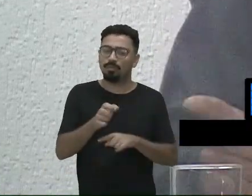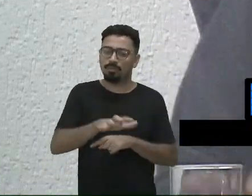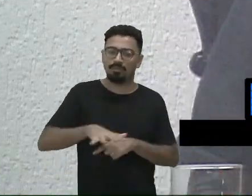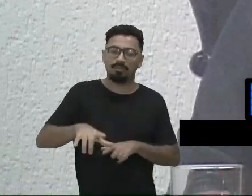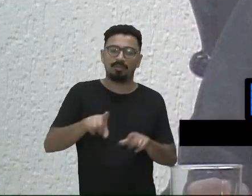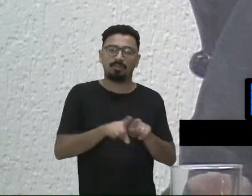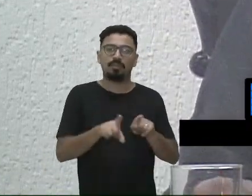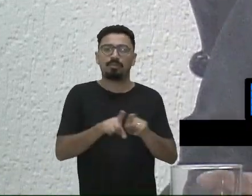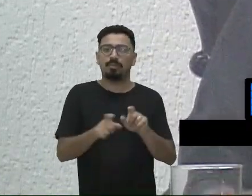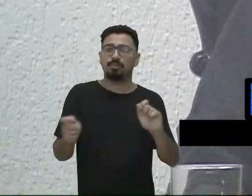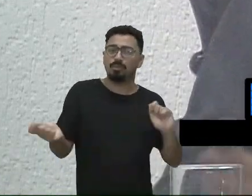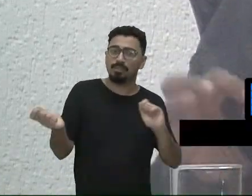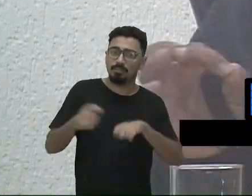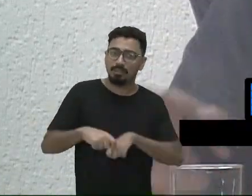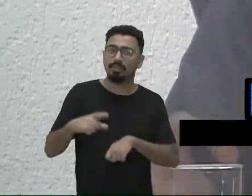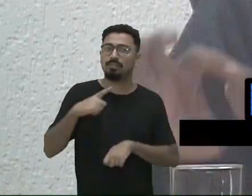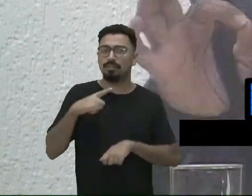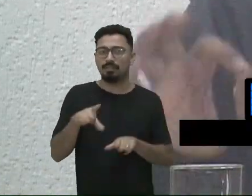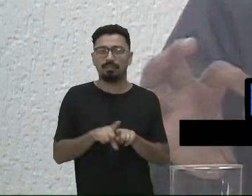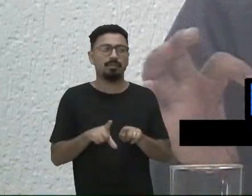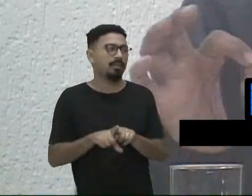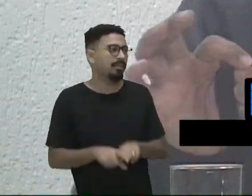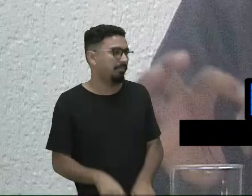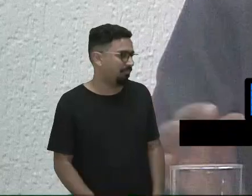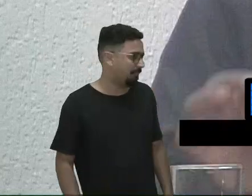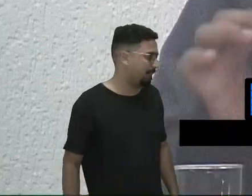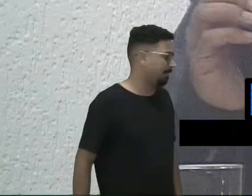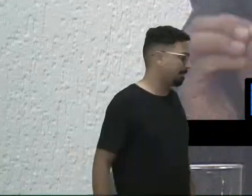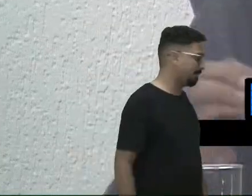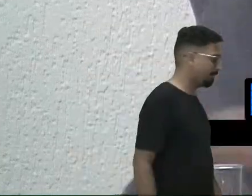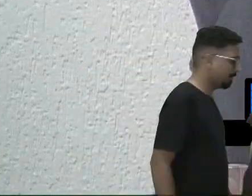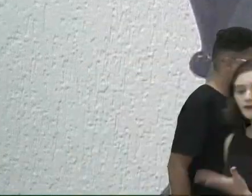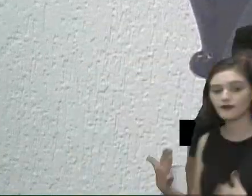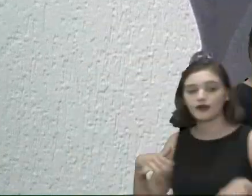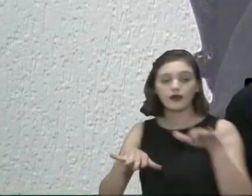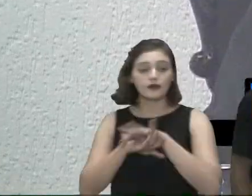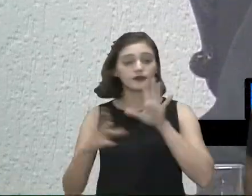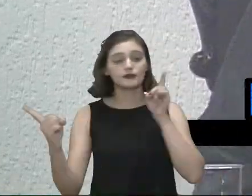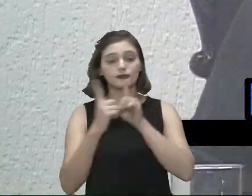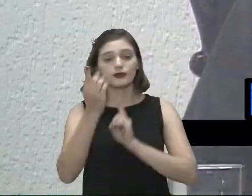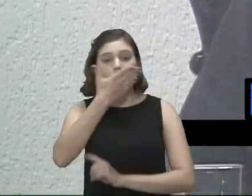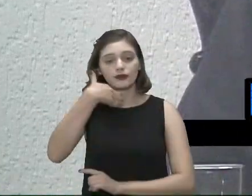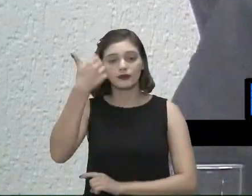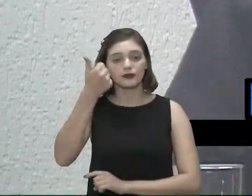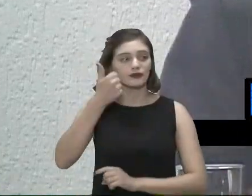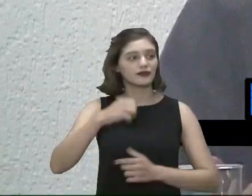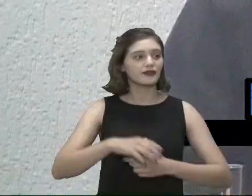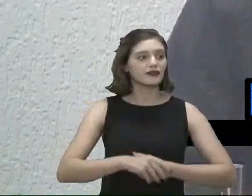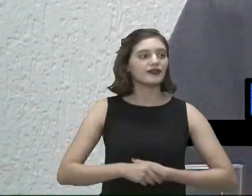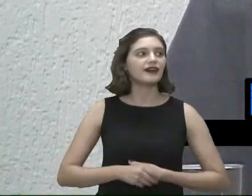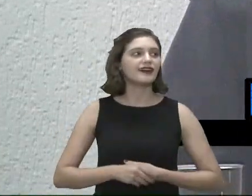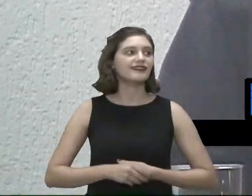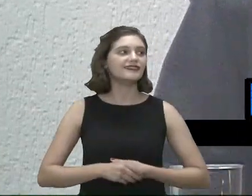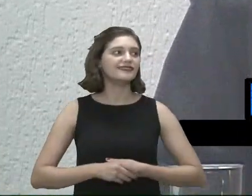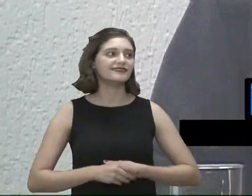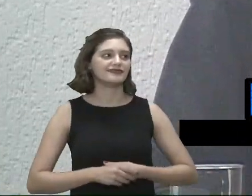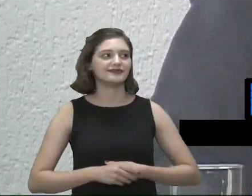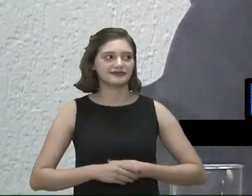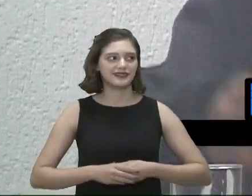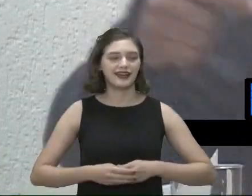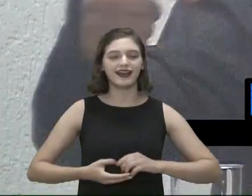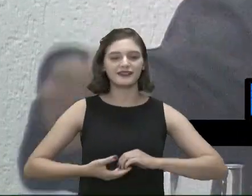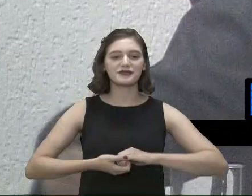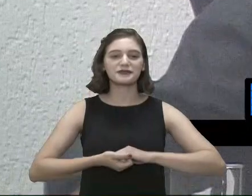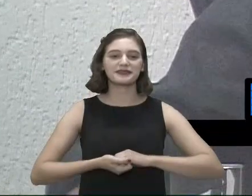e nas possibilidades que tem, trazer um pouquinho mais de acolhimento, um atendimento melhor e fazer valer na prática o que já é direito de todo mundo. Porque a